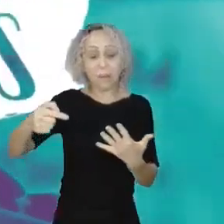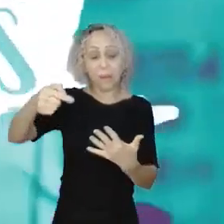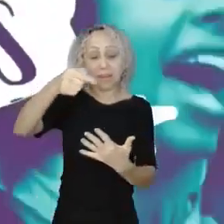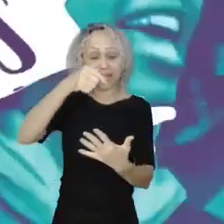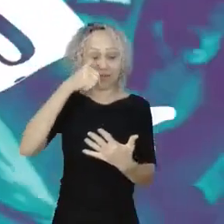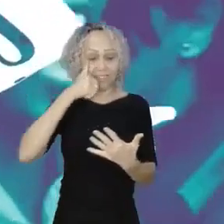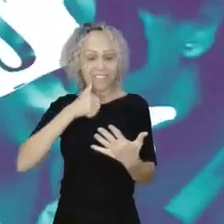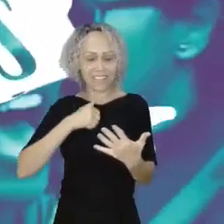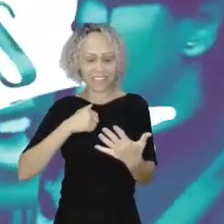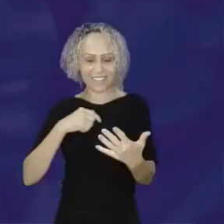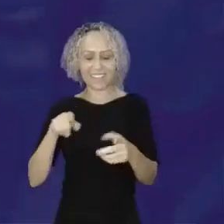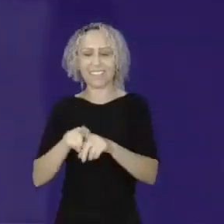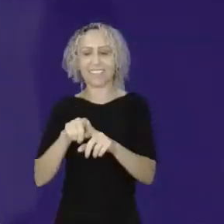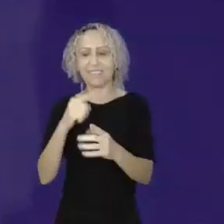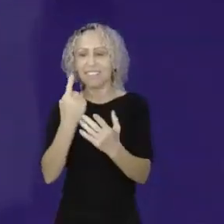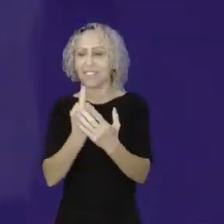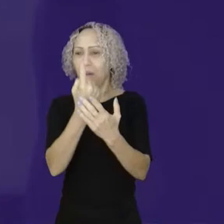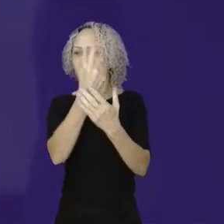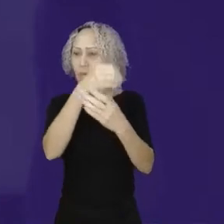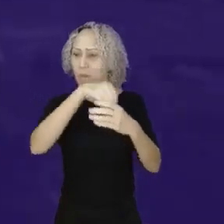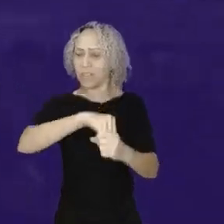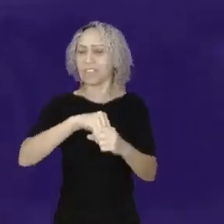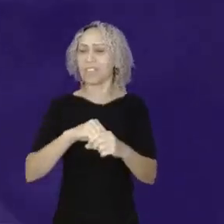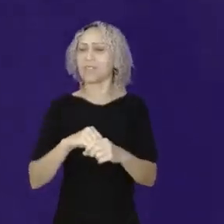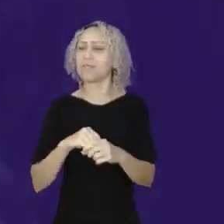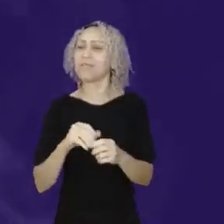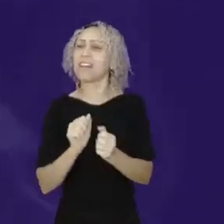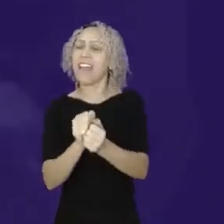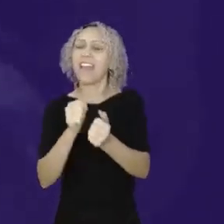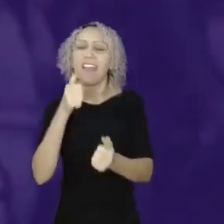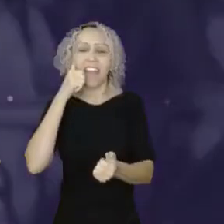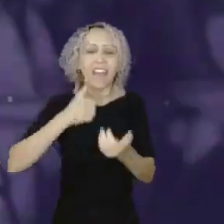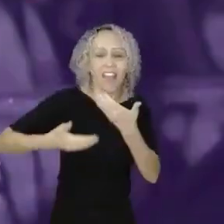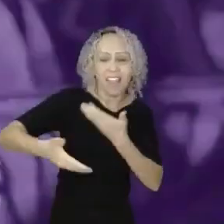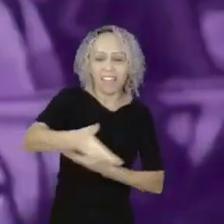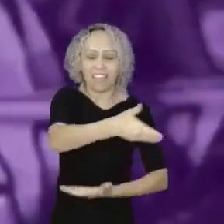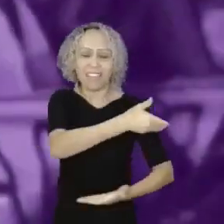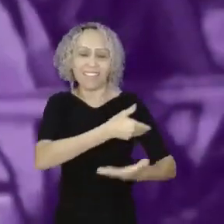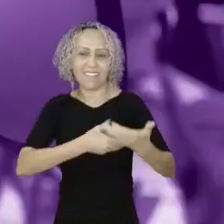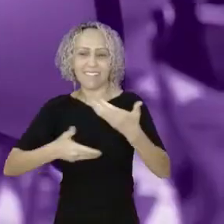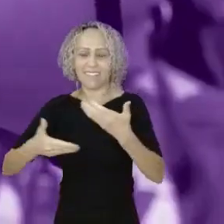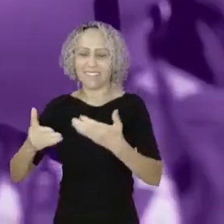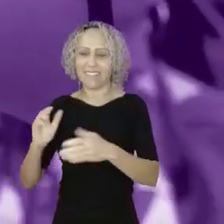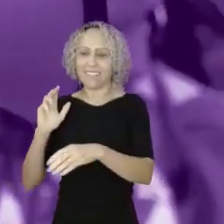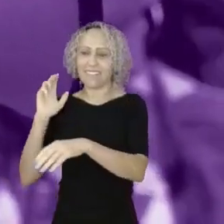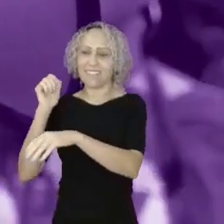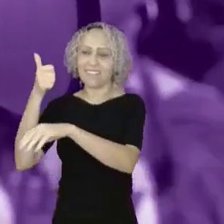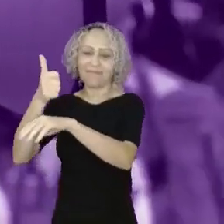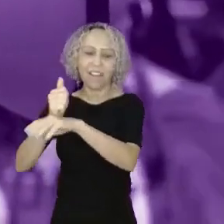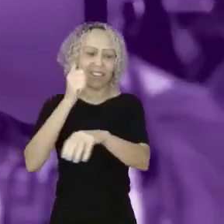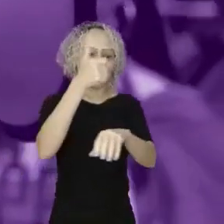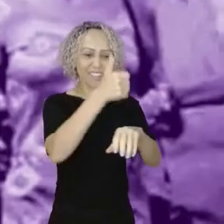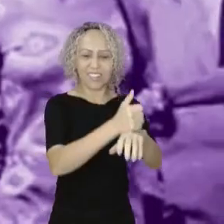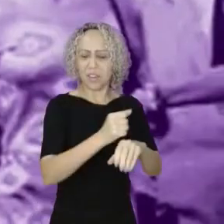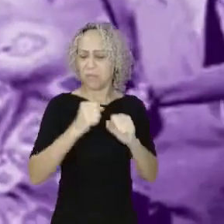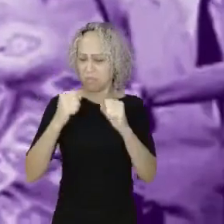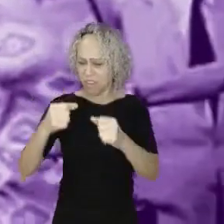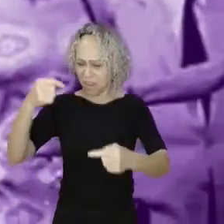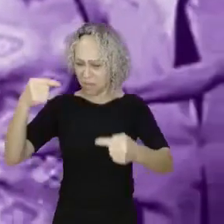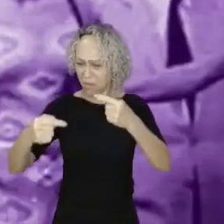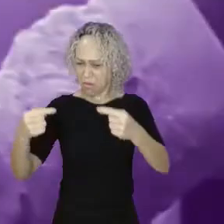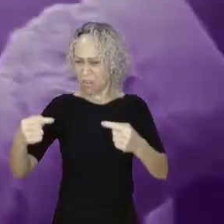Eu sou uma delas, são elas por elas, ocupando os espaços